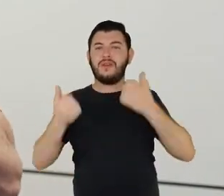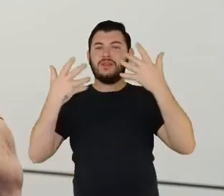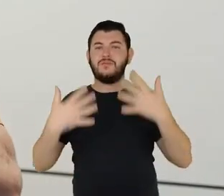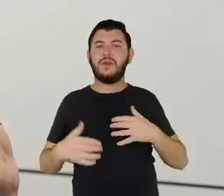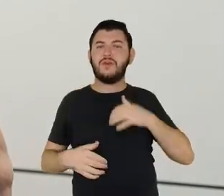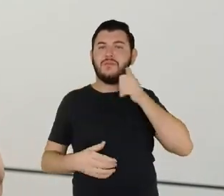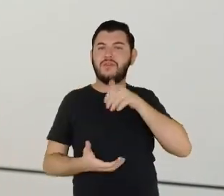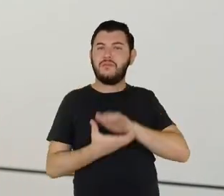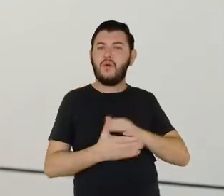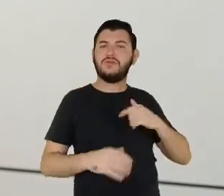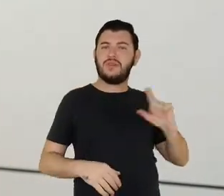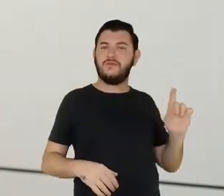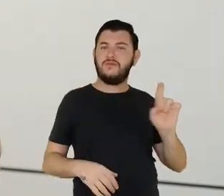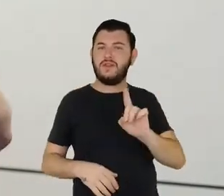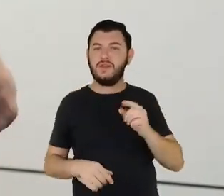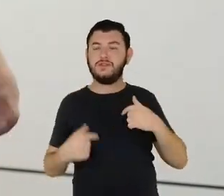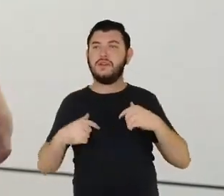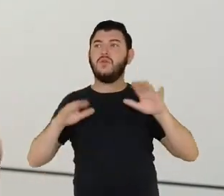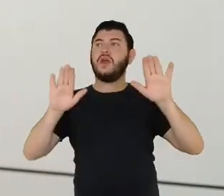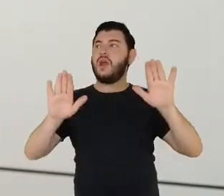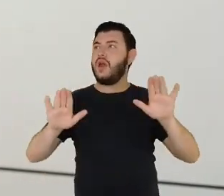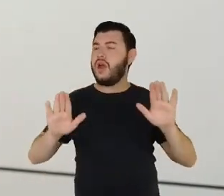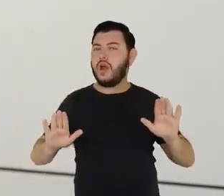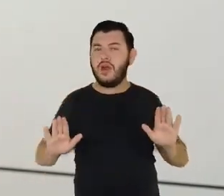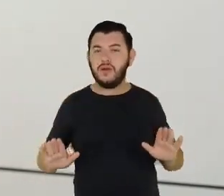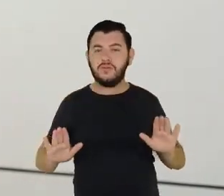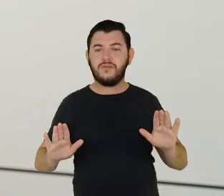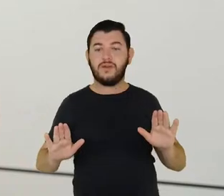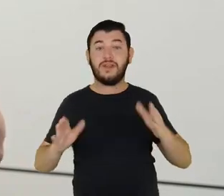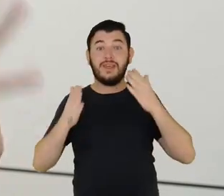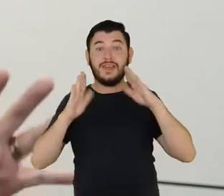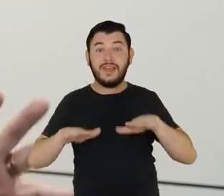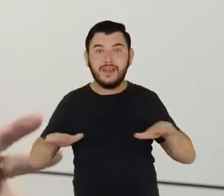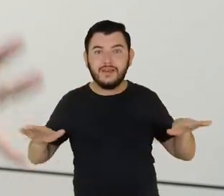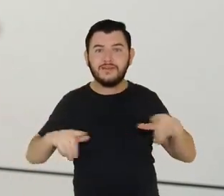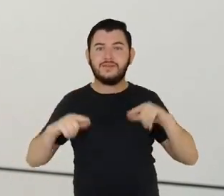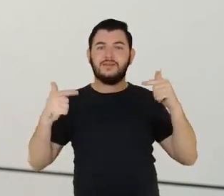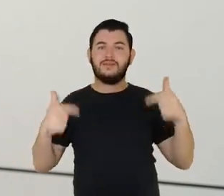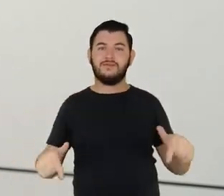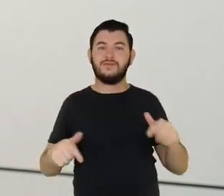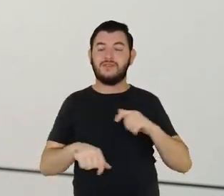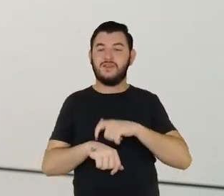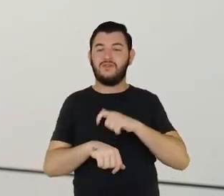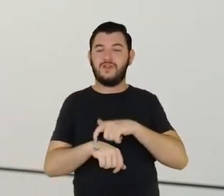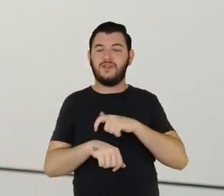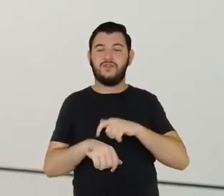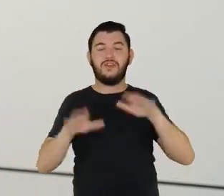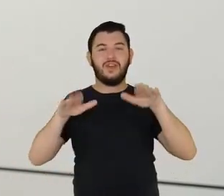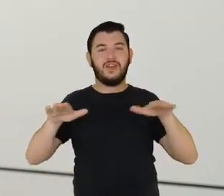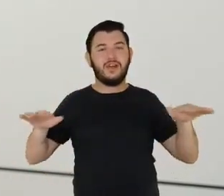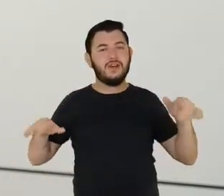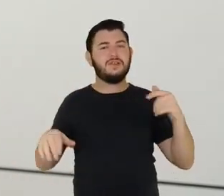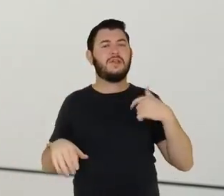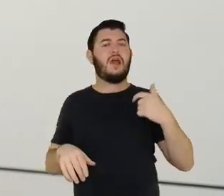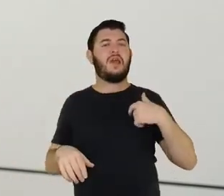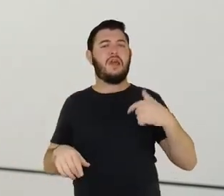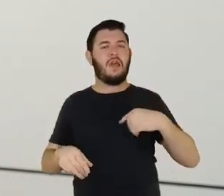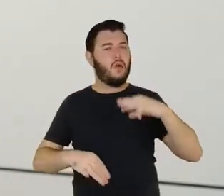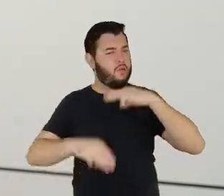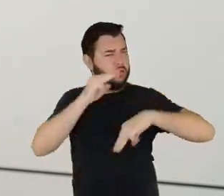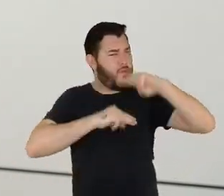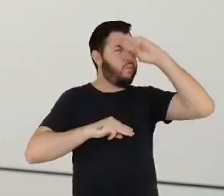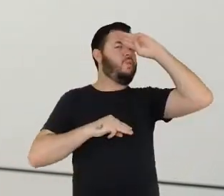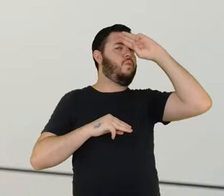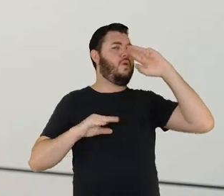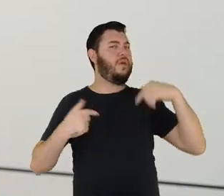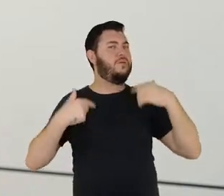Ainda bem que não tinha criança. Quando tem criança, aí eu rodo a baiana. Eu peço para todo mundo sair, deixa só as crianças, tiro foto com todas as crianças, agora tira